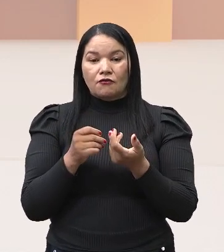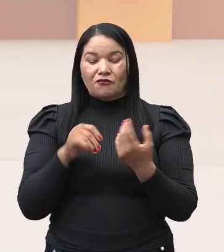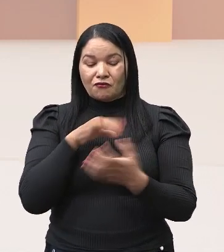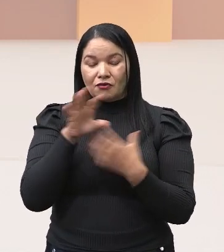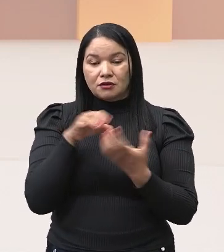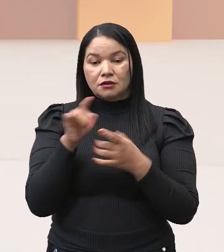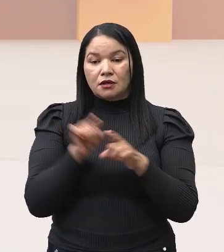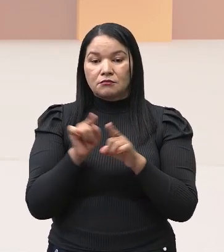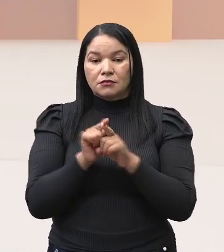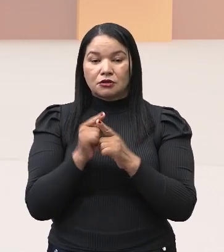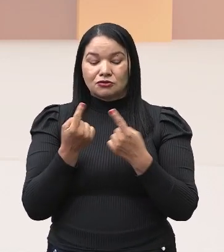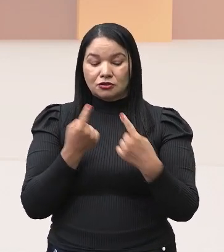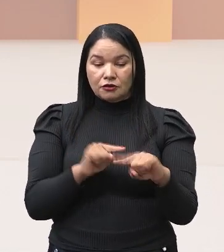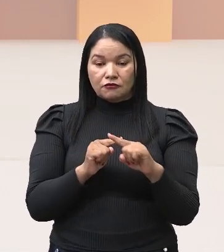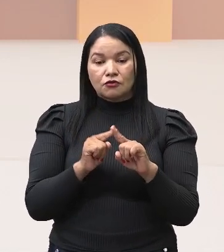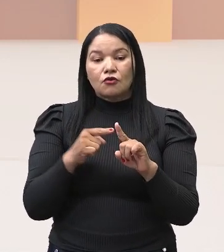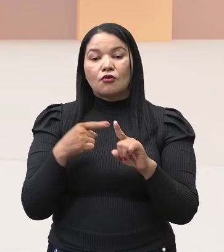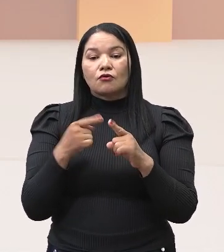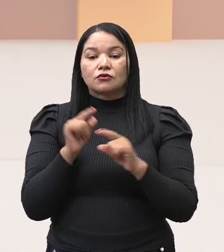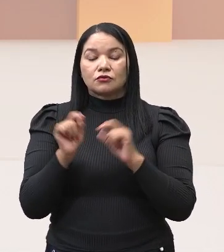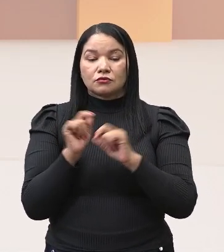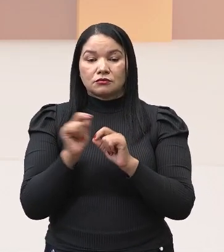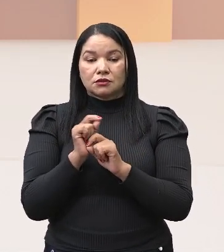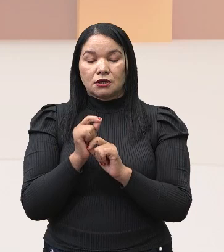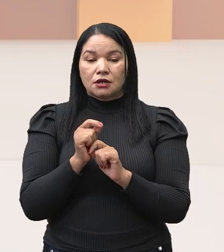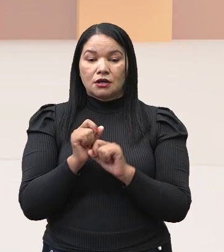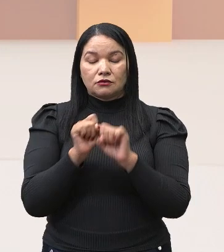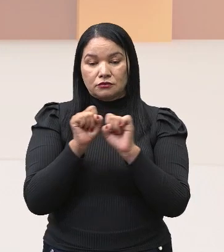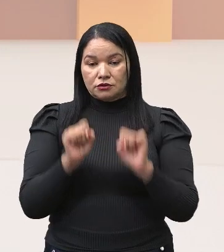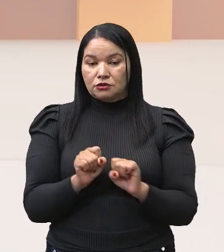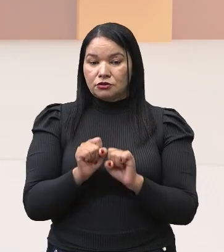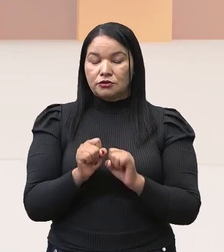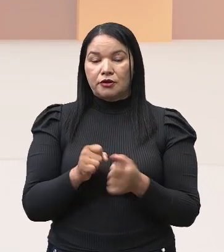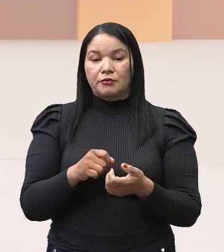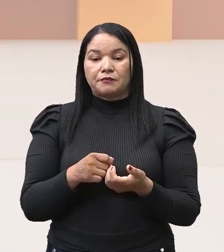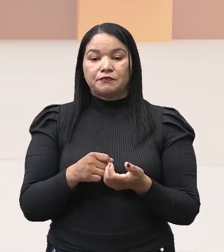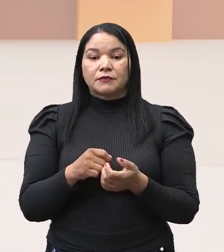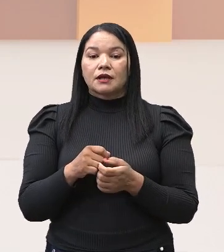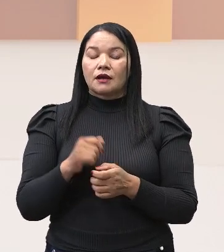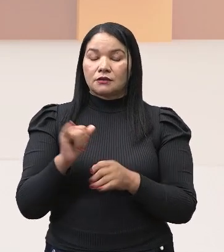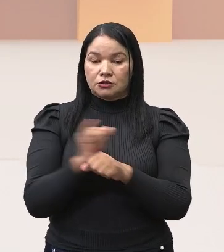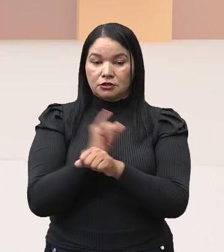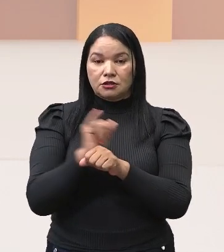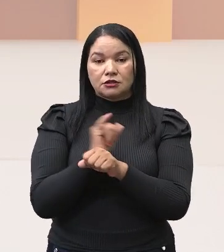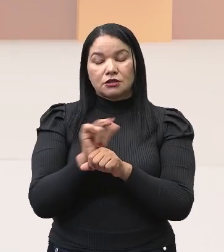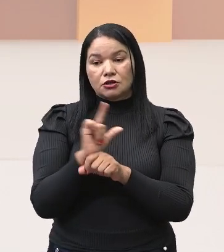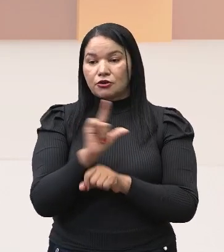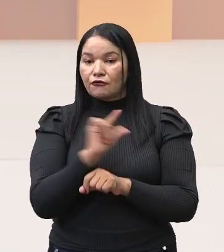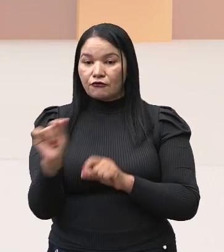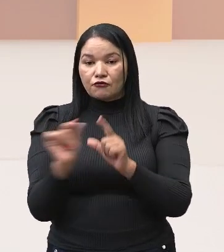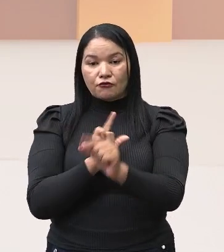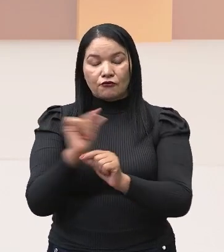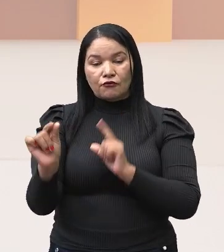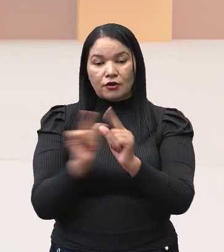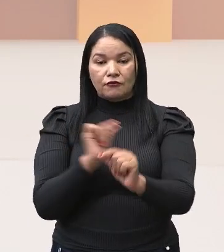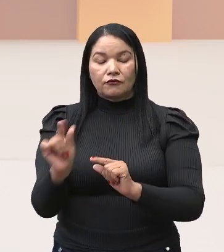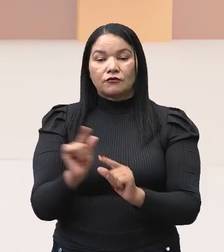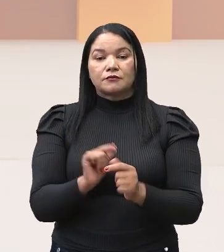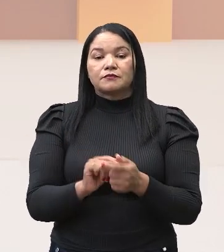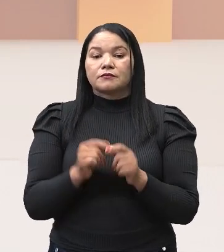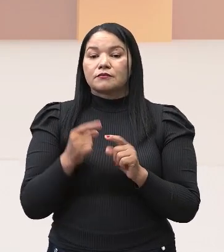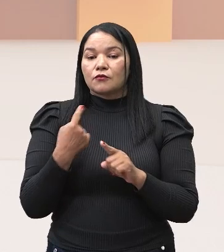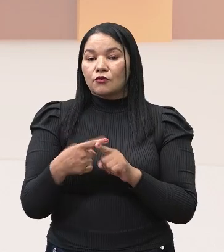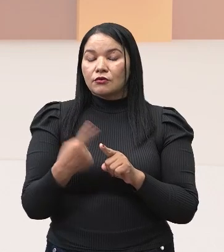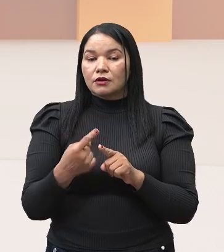desafiavam diretamente o sistema opressor. Então, uma das estratégias eram as fugas. Quando os escravizados